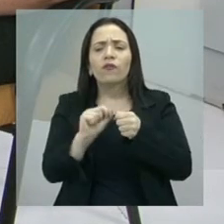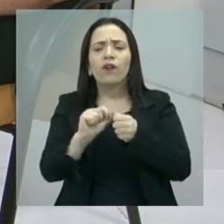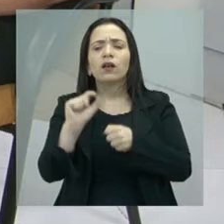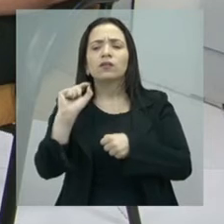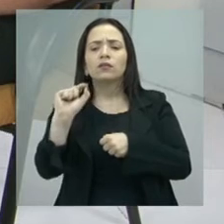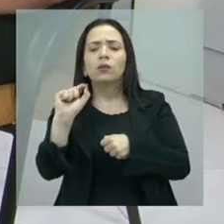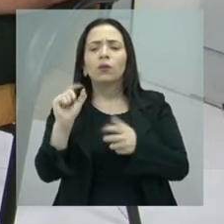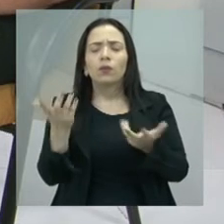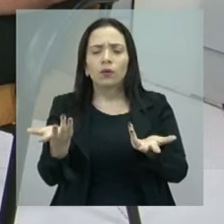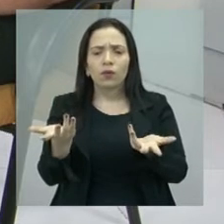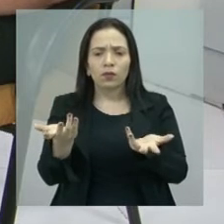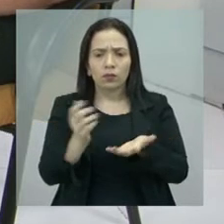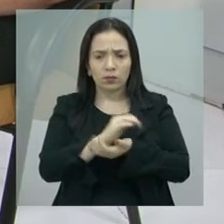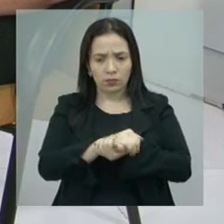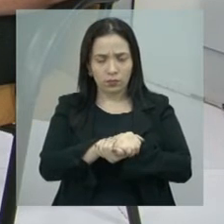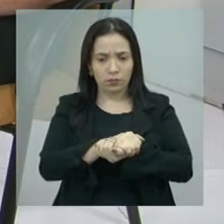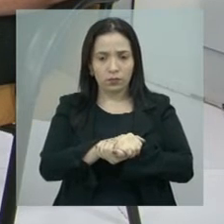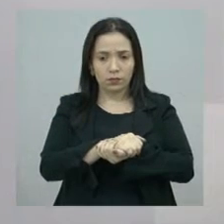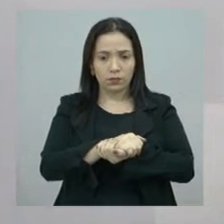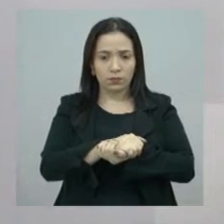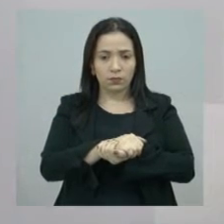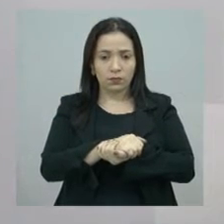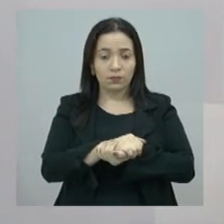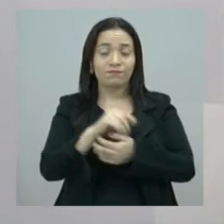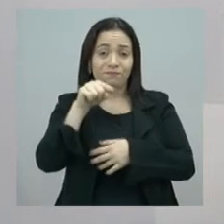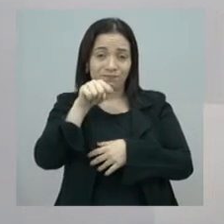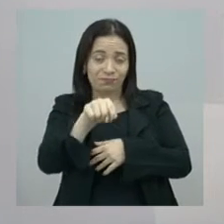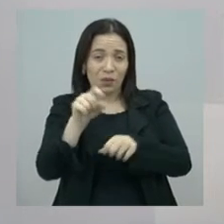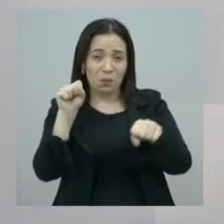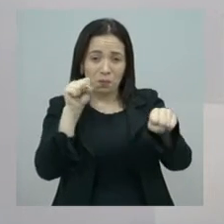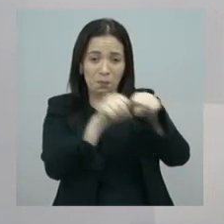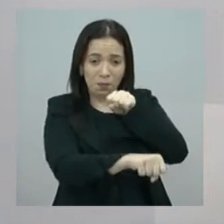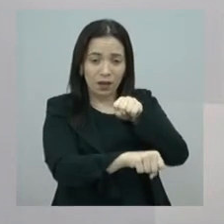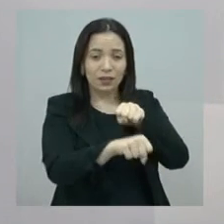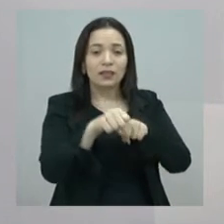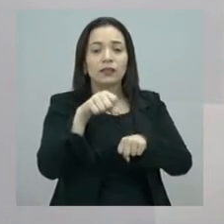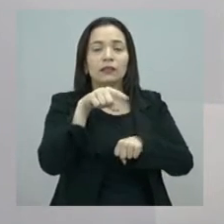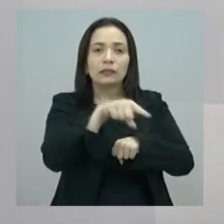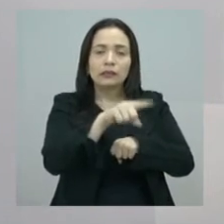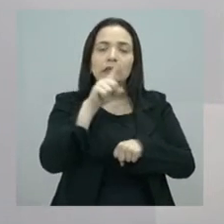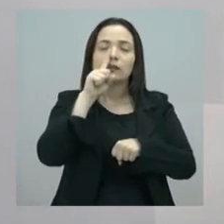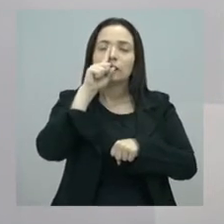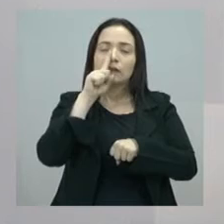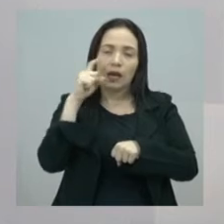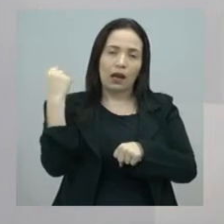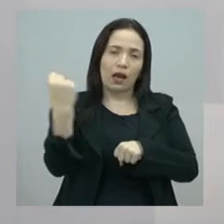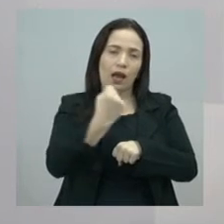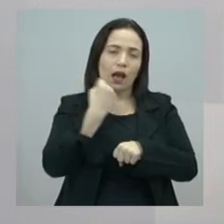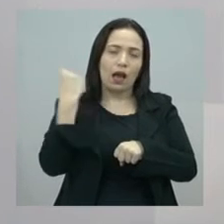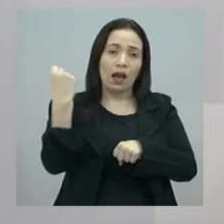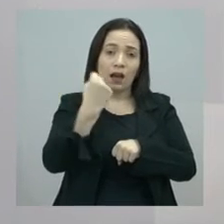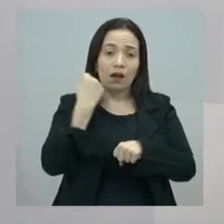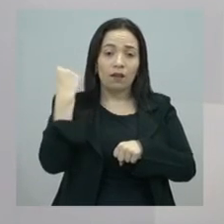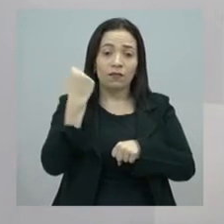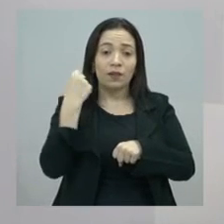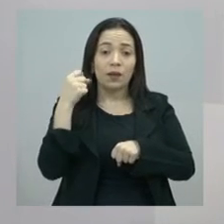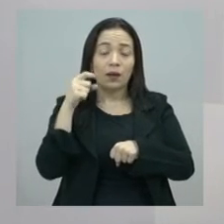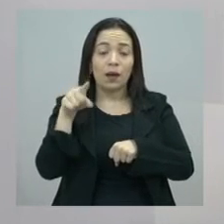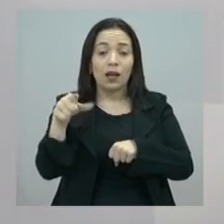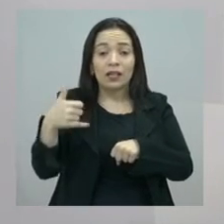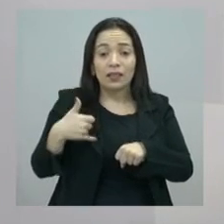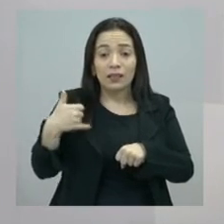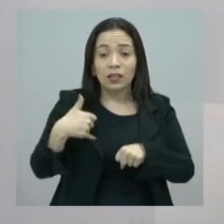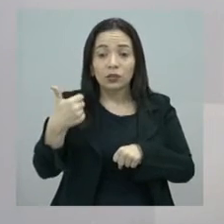acionado agora ou não pode mais? Não, porque esse ato infracional ele é de tamanha gravidade, né? Matou uma pessoa, tem